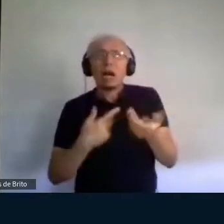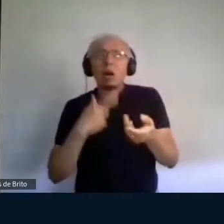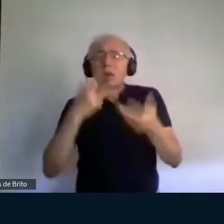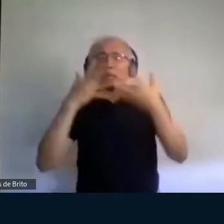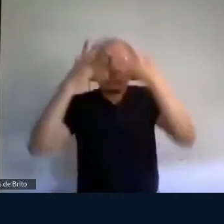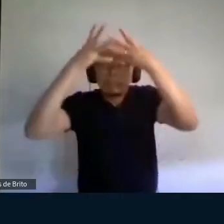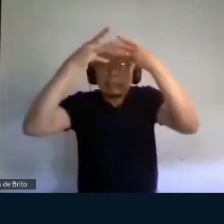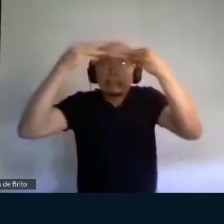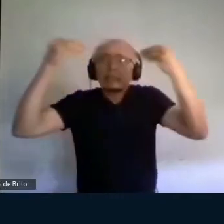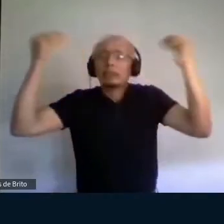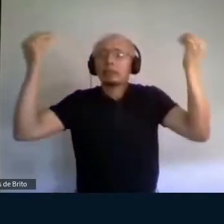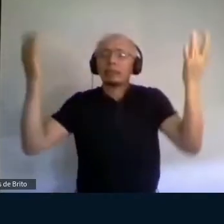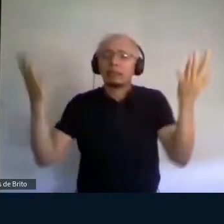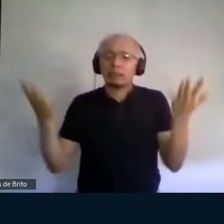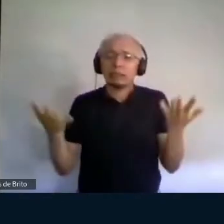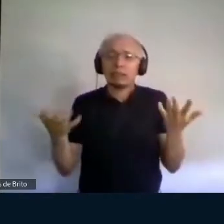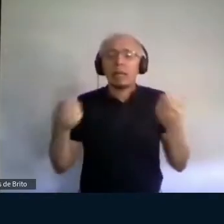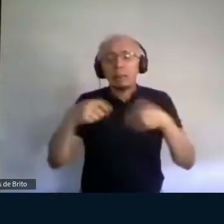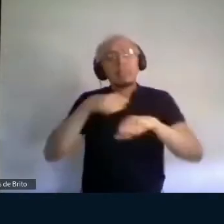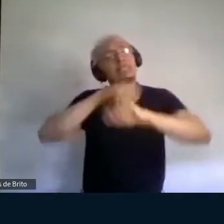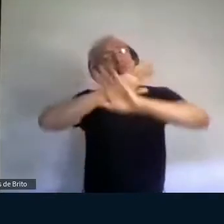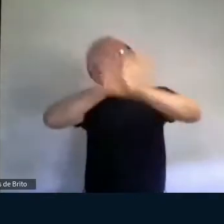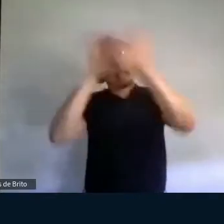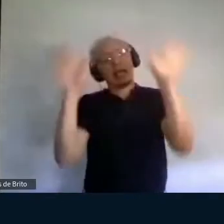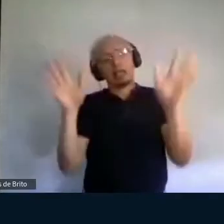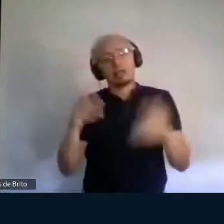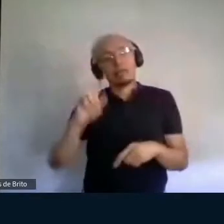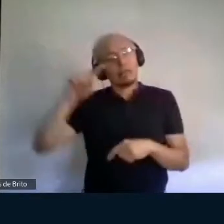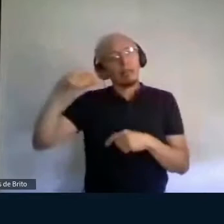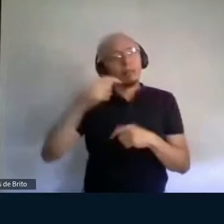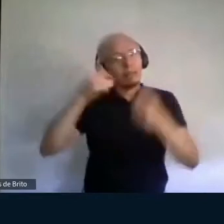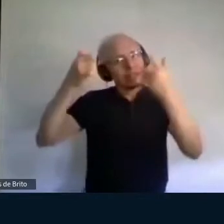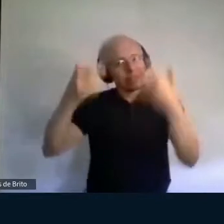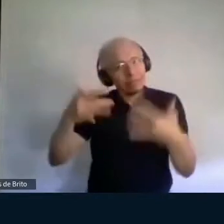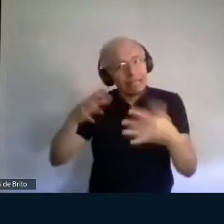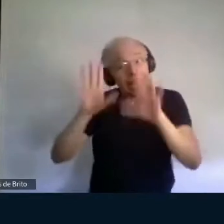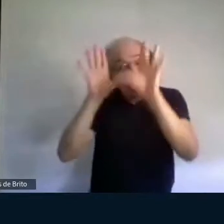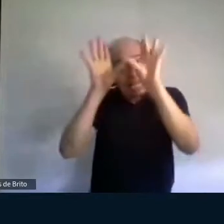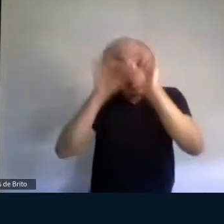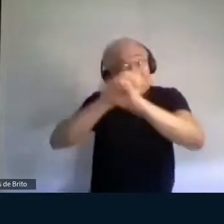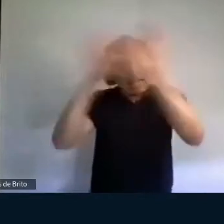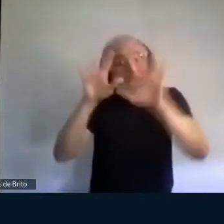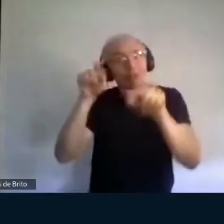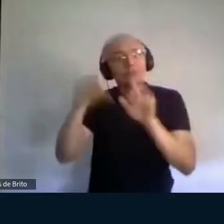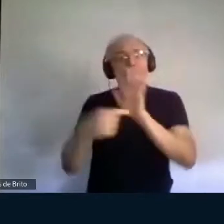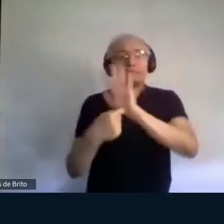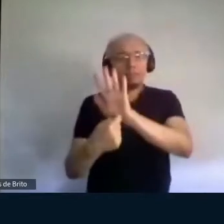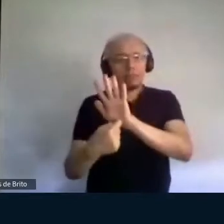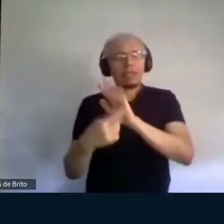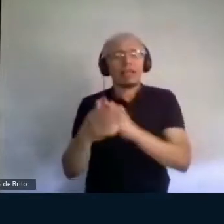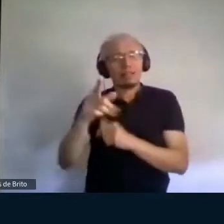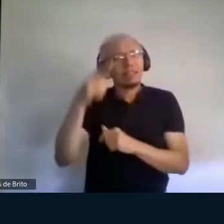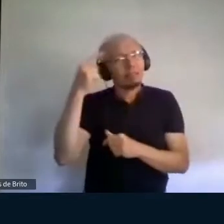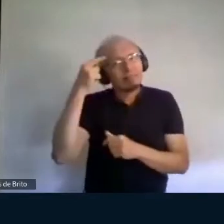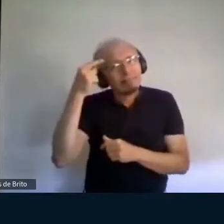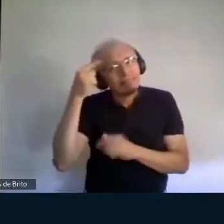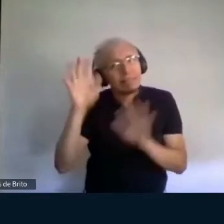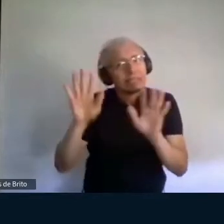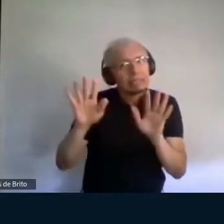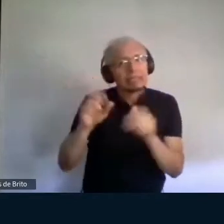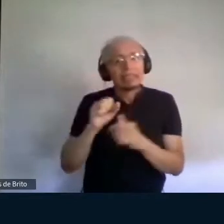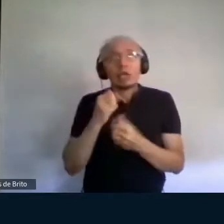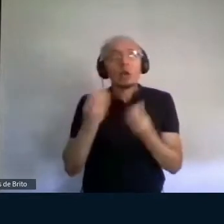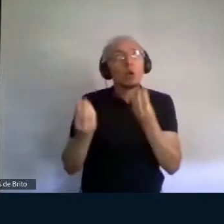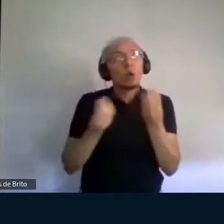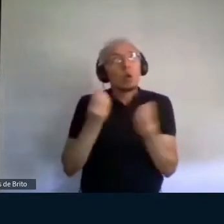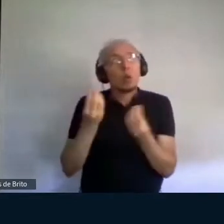definidos. Então, depois, no final, eu vou te deixar responder mais para o final em bloco. Eu gostaria que você pensasse um pouco em como